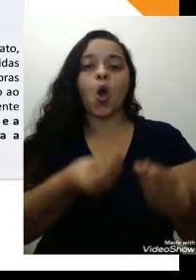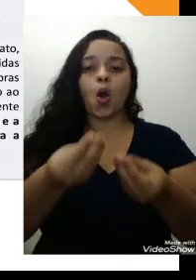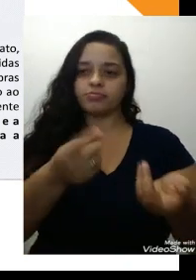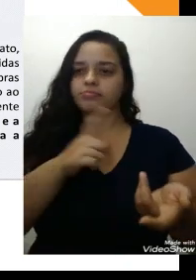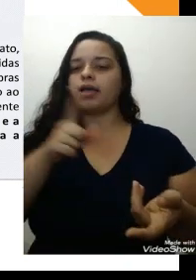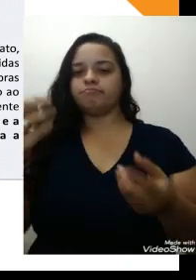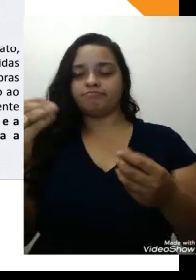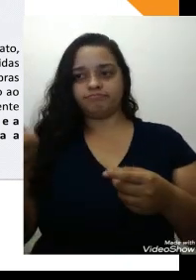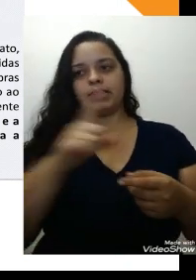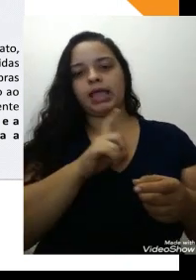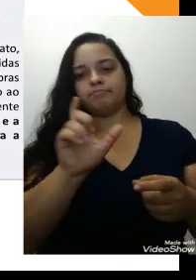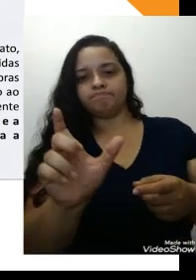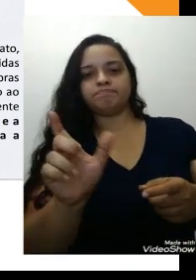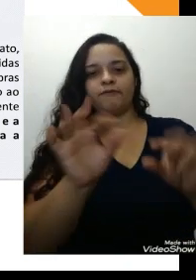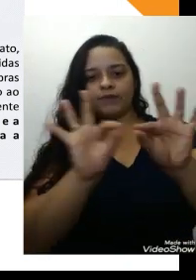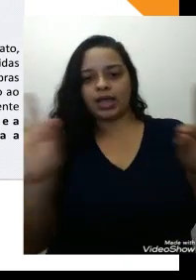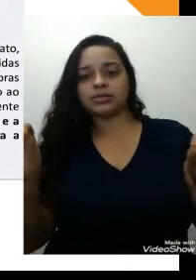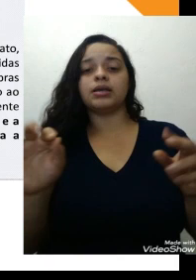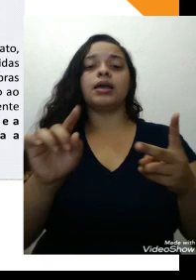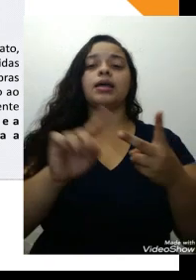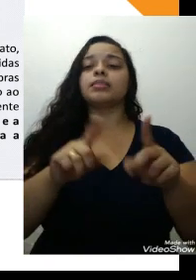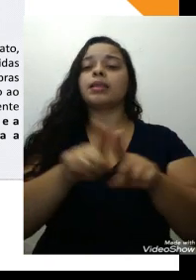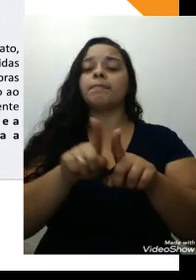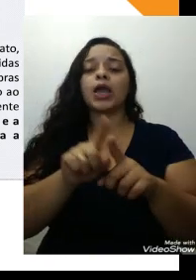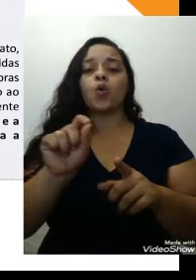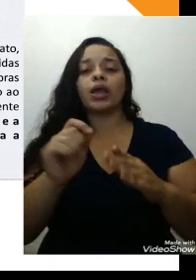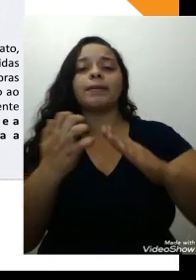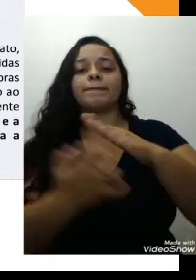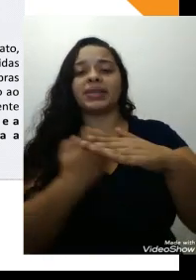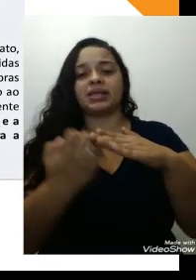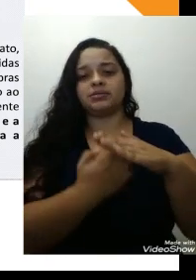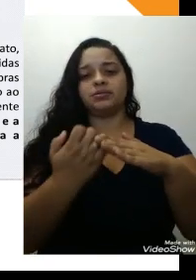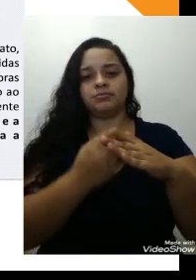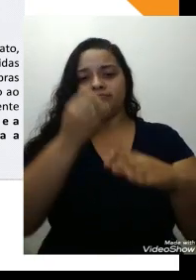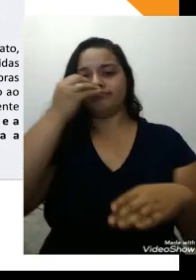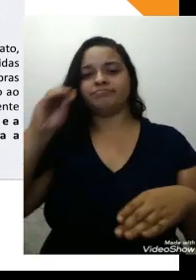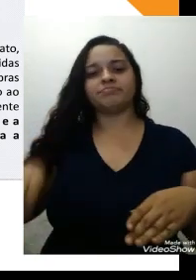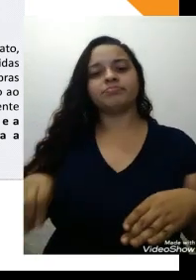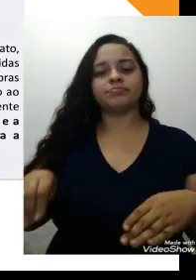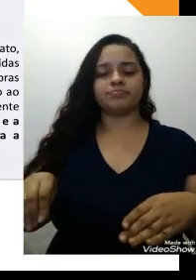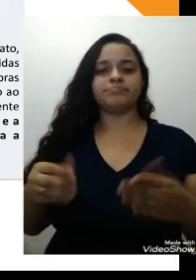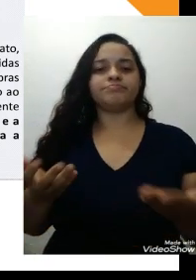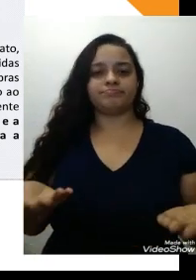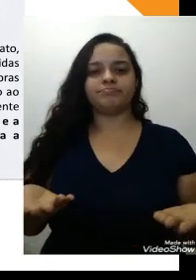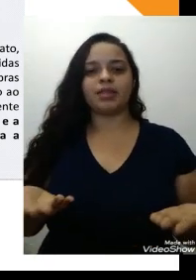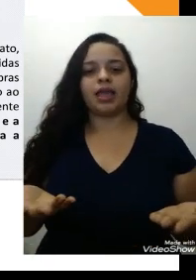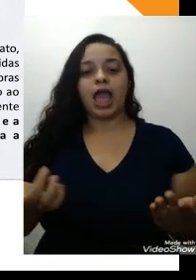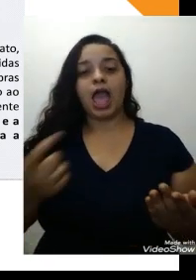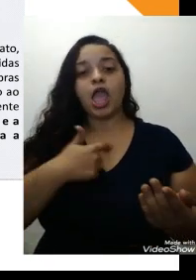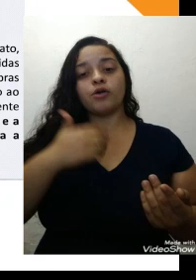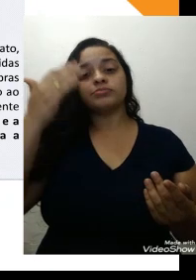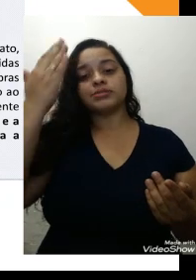correspondente à primeira argumentação, e uma negligência por parte das empresas, a segunda argumentação. Mais uma vez, eu sei o que esperar